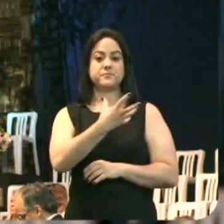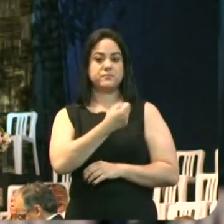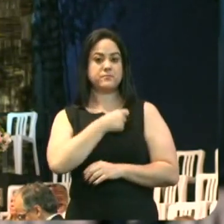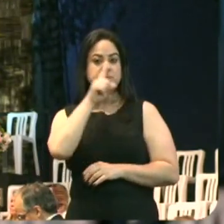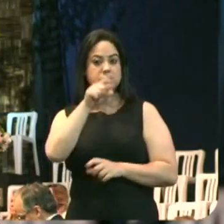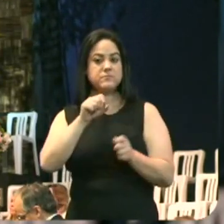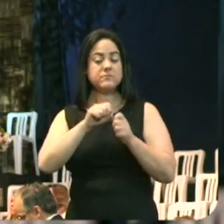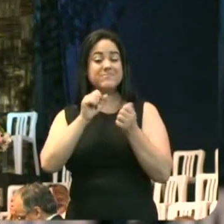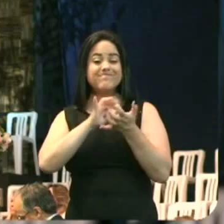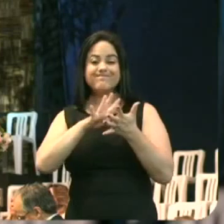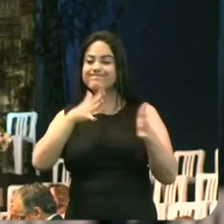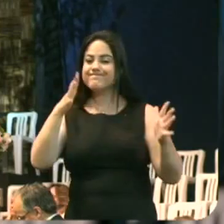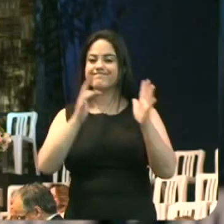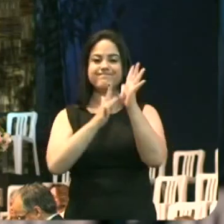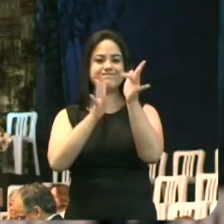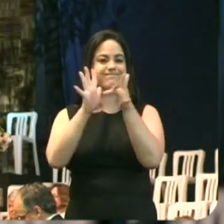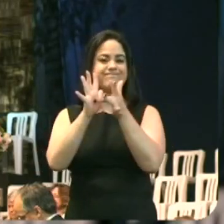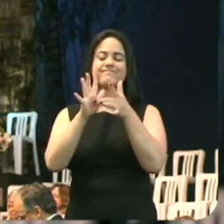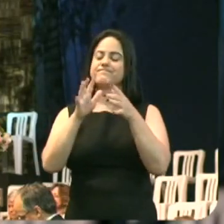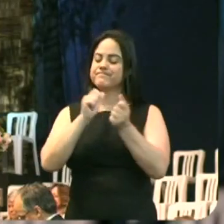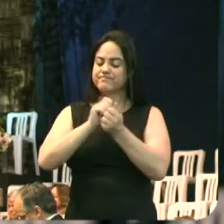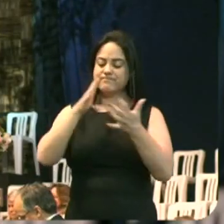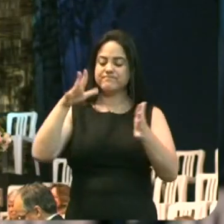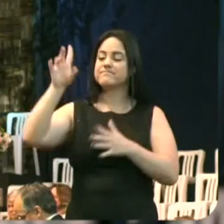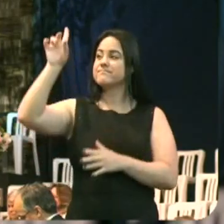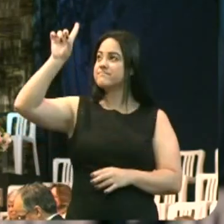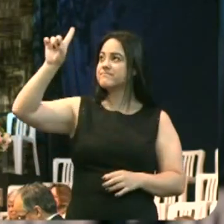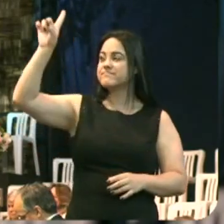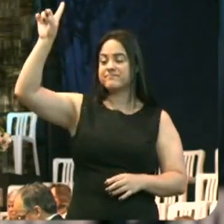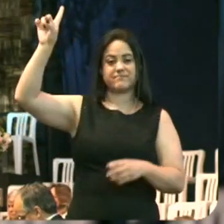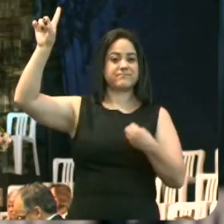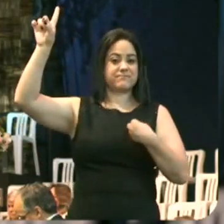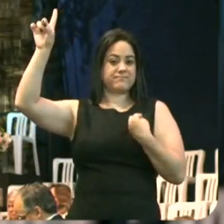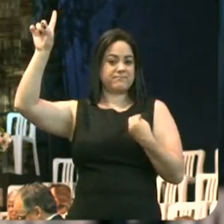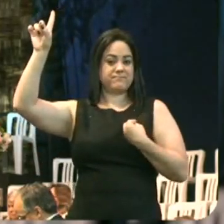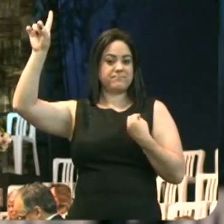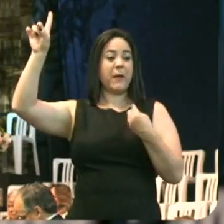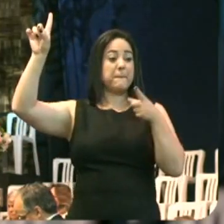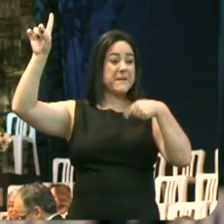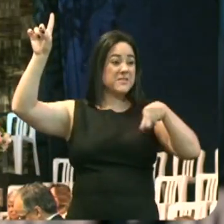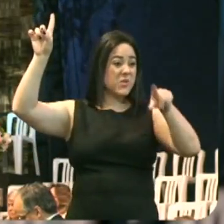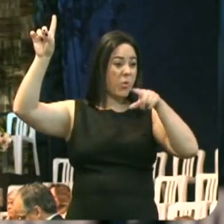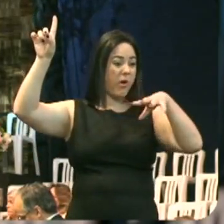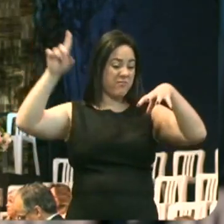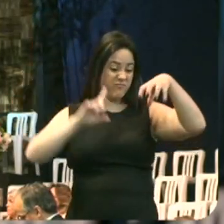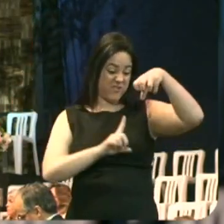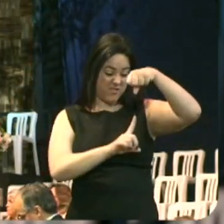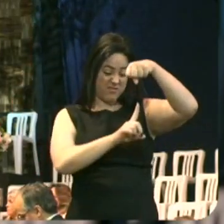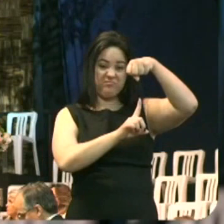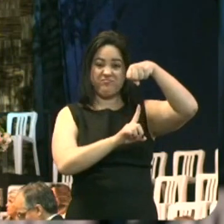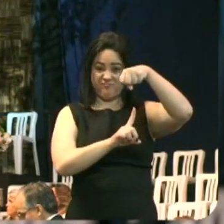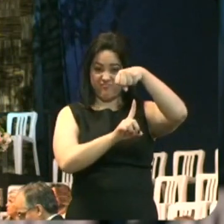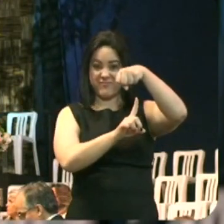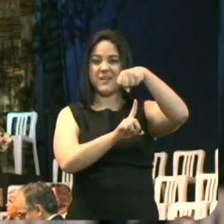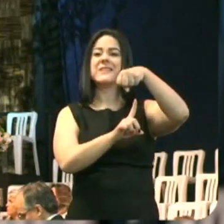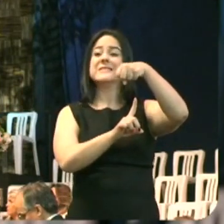fazer brilhar a luz de Deus a quem está vivendo nas trevas e sombras da